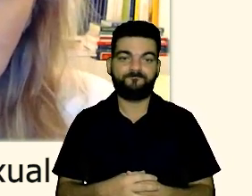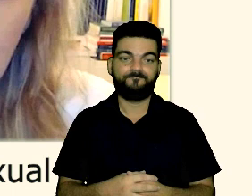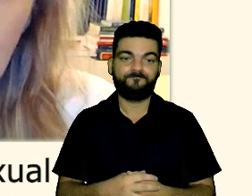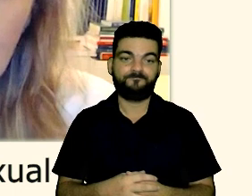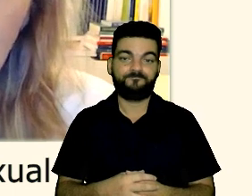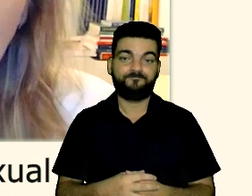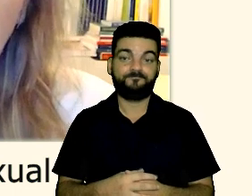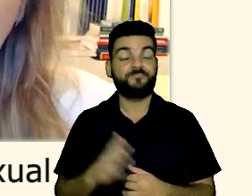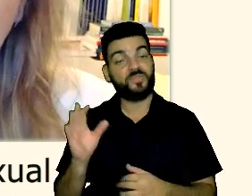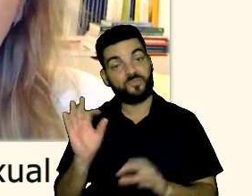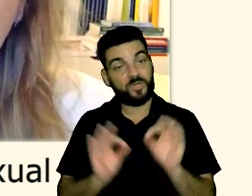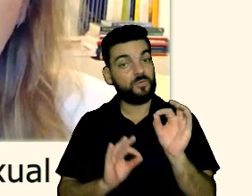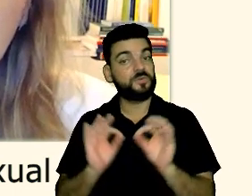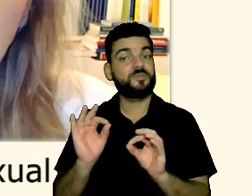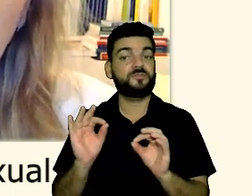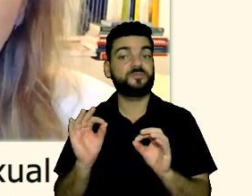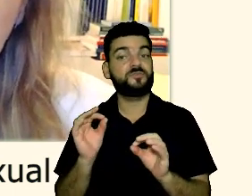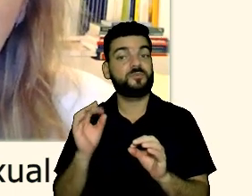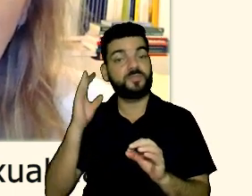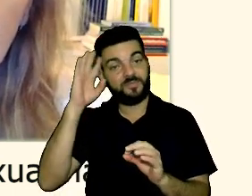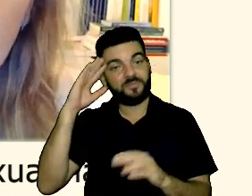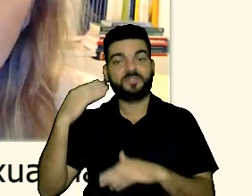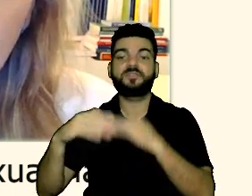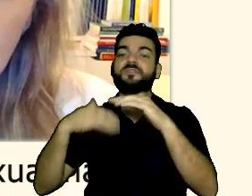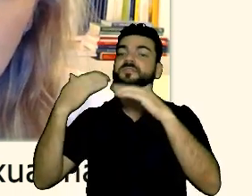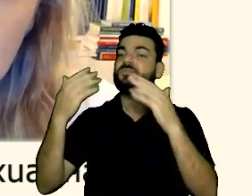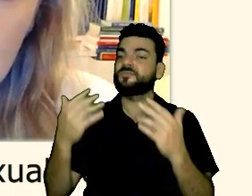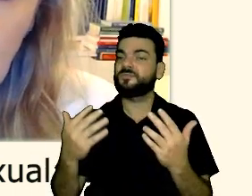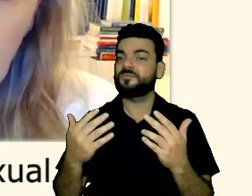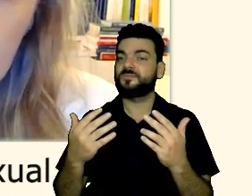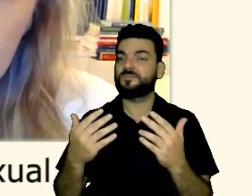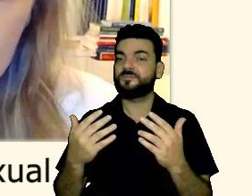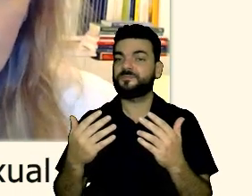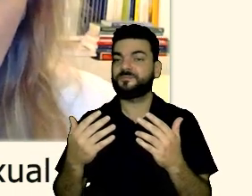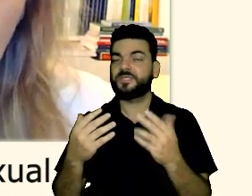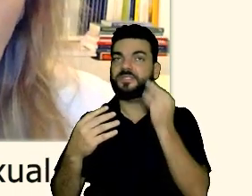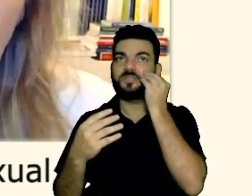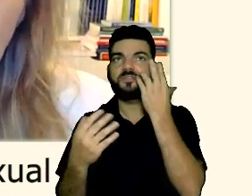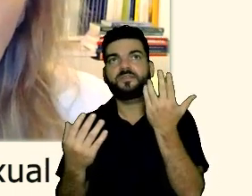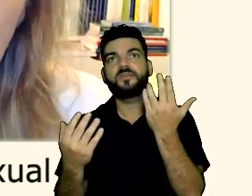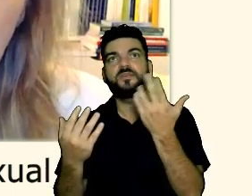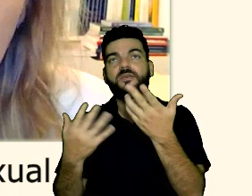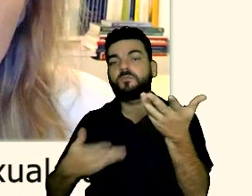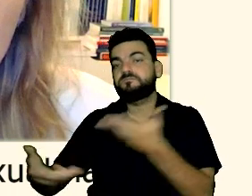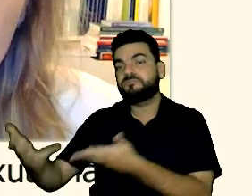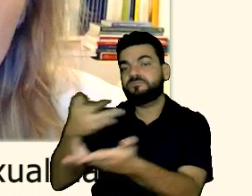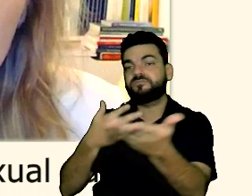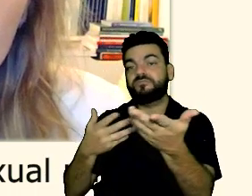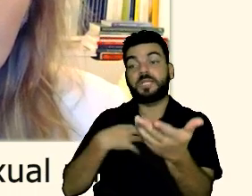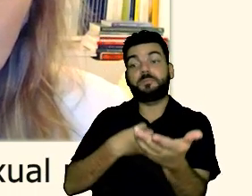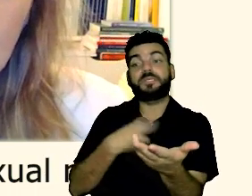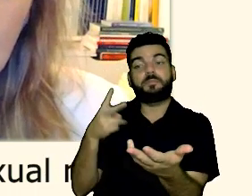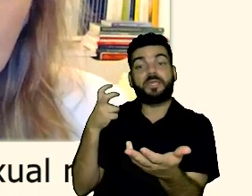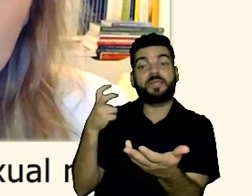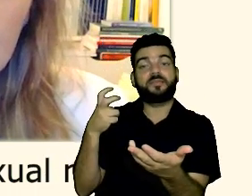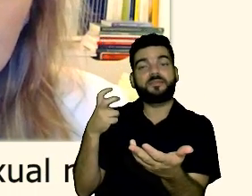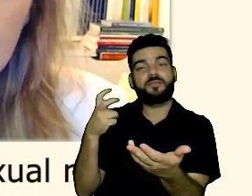somos o nosso trabalho, foram pontos que nós refletimos na própria área de ouvidoria, né? Aos poucos isso foi se